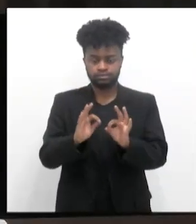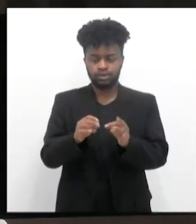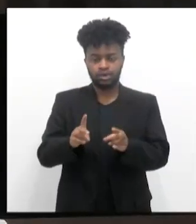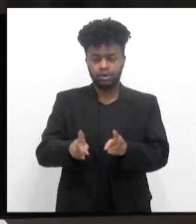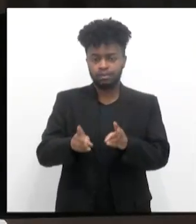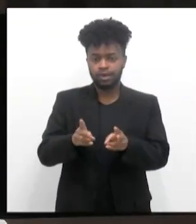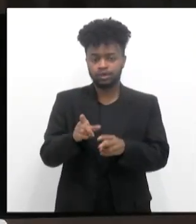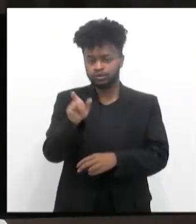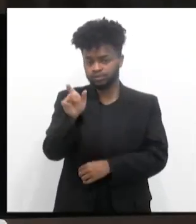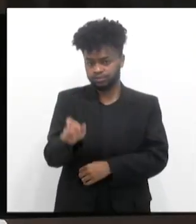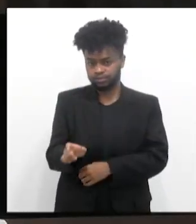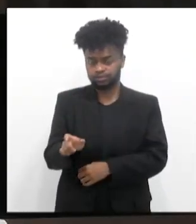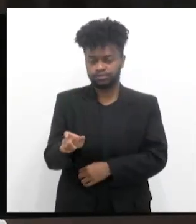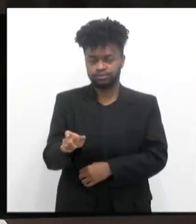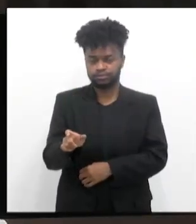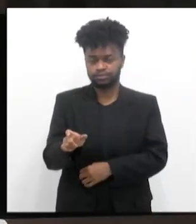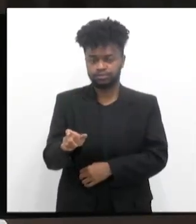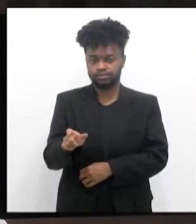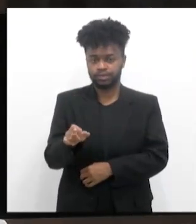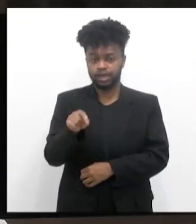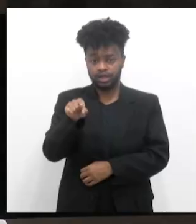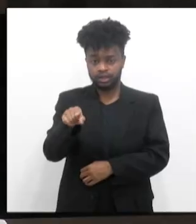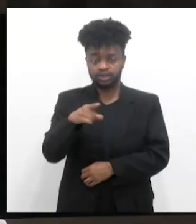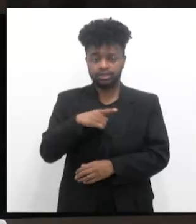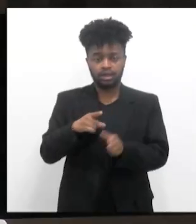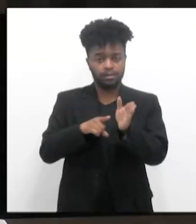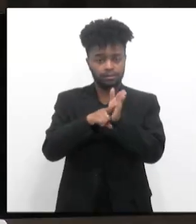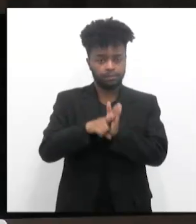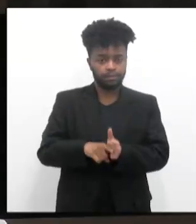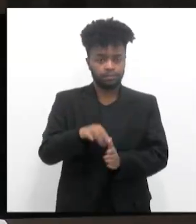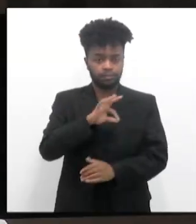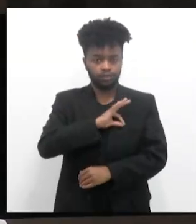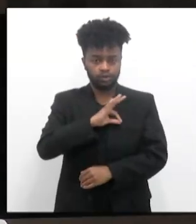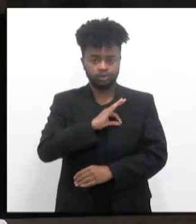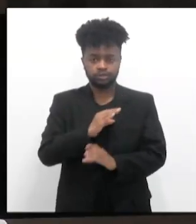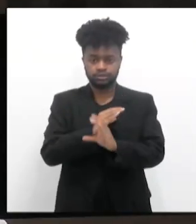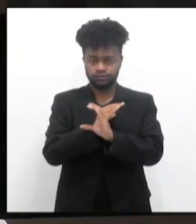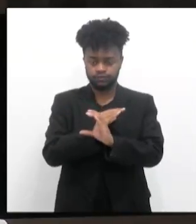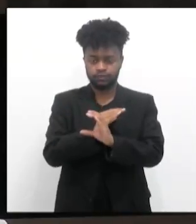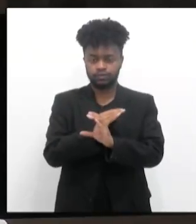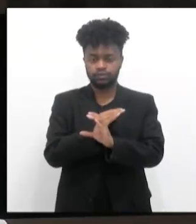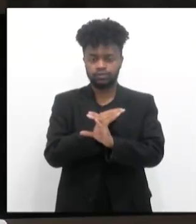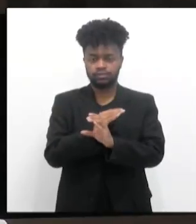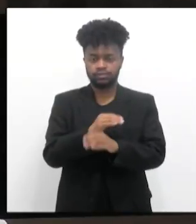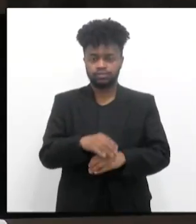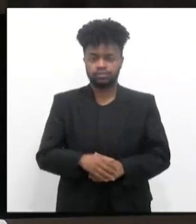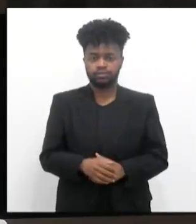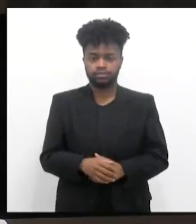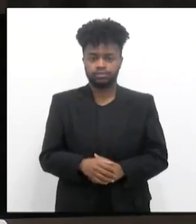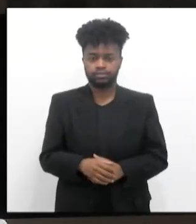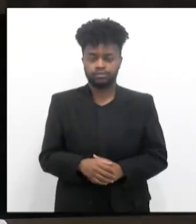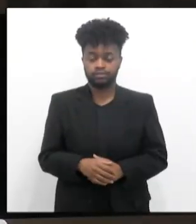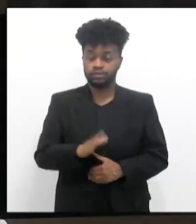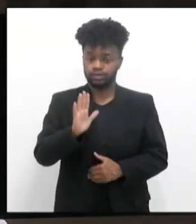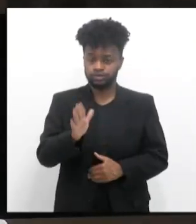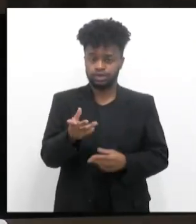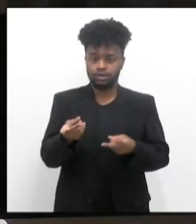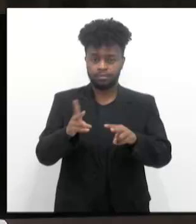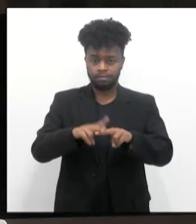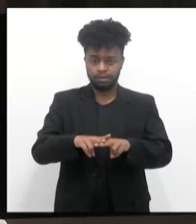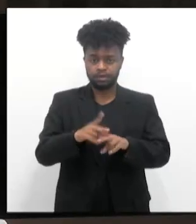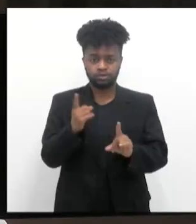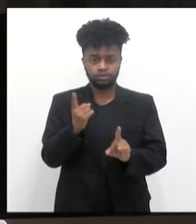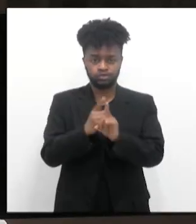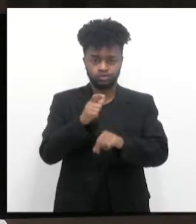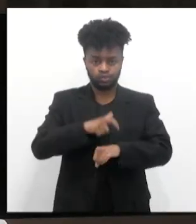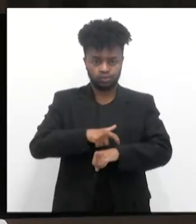mesmo indivíduo que tem inquérito policial, polícia civil, que já foi preso em